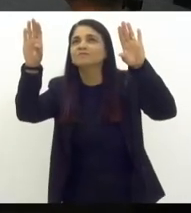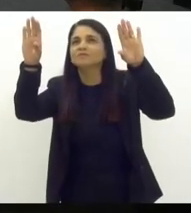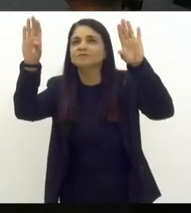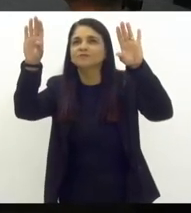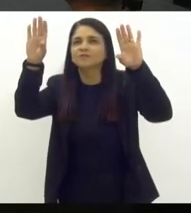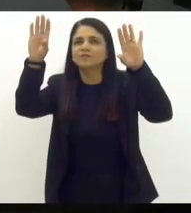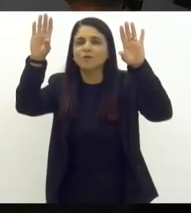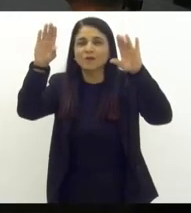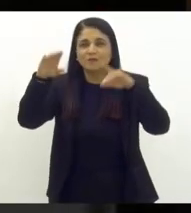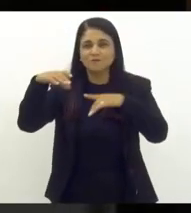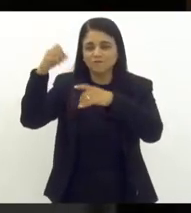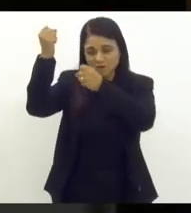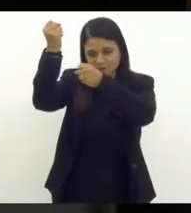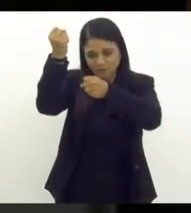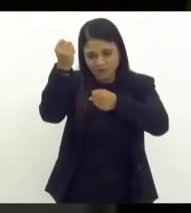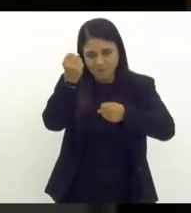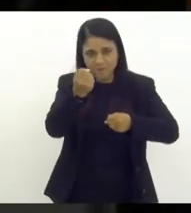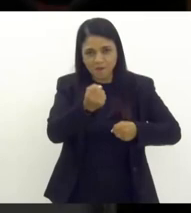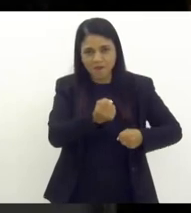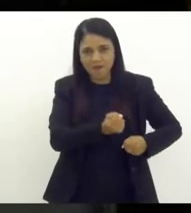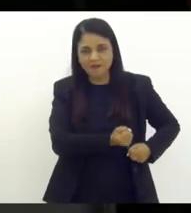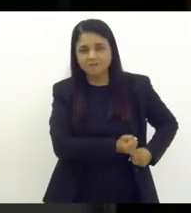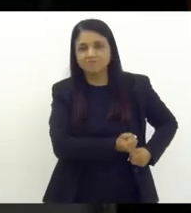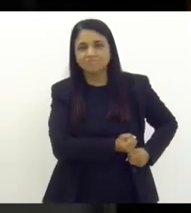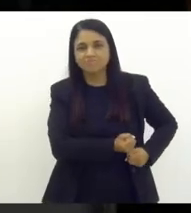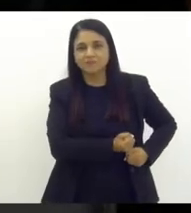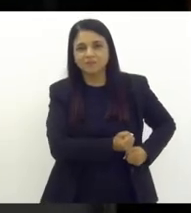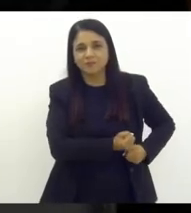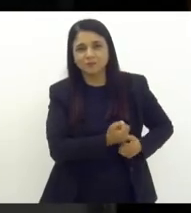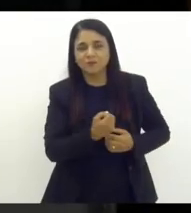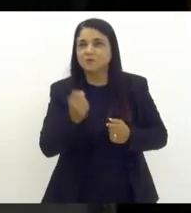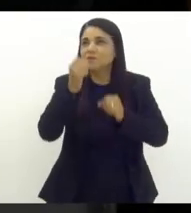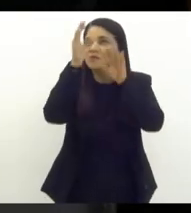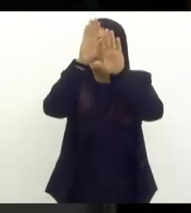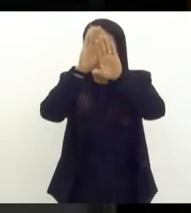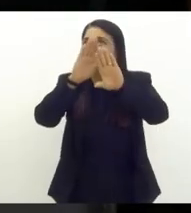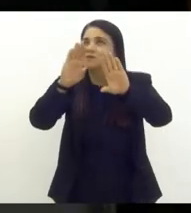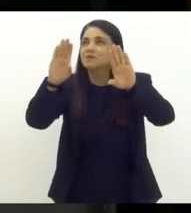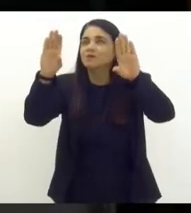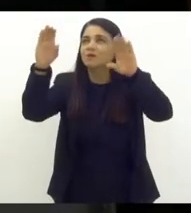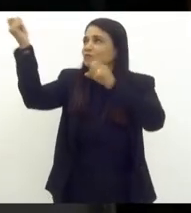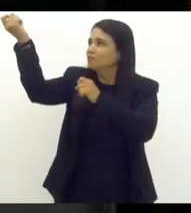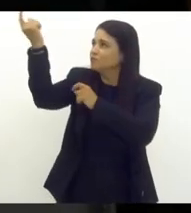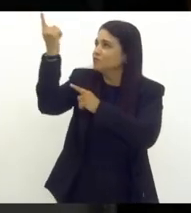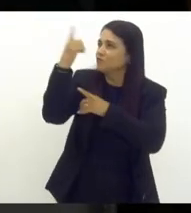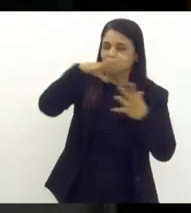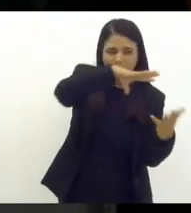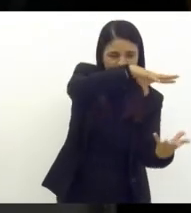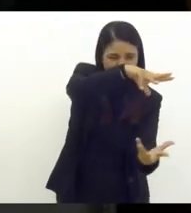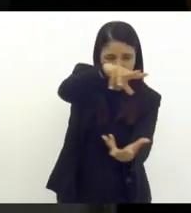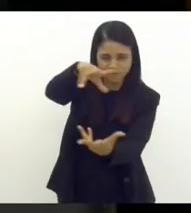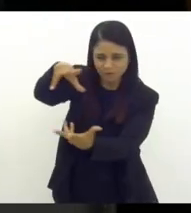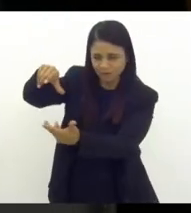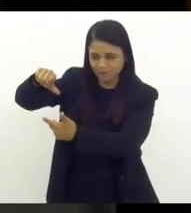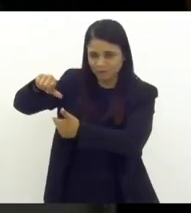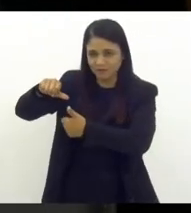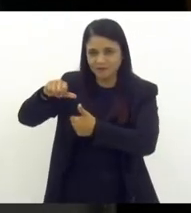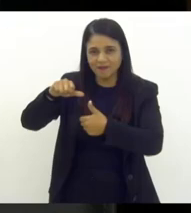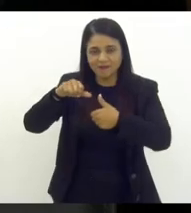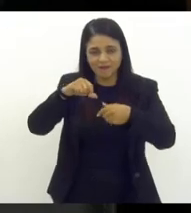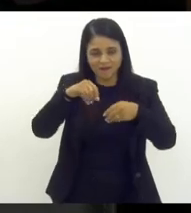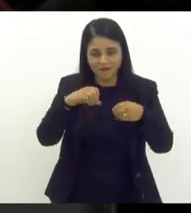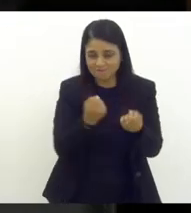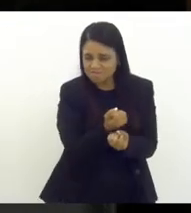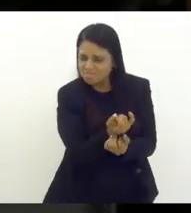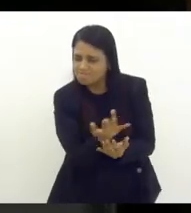fuguras obras Il forão da América iluminava o sol do novo mundo do que a